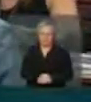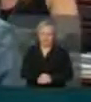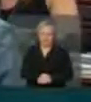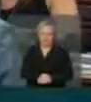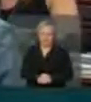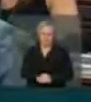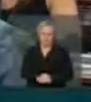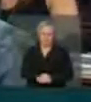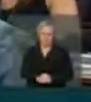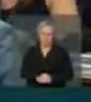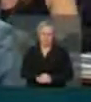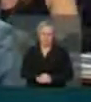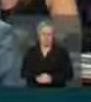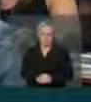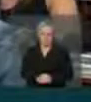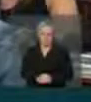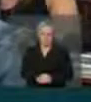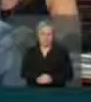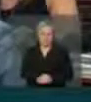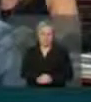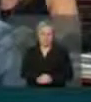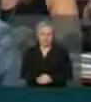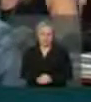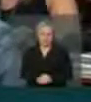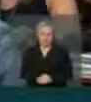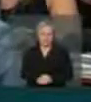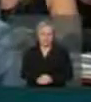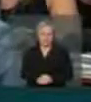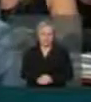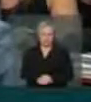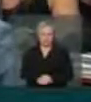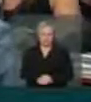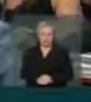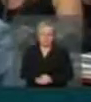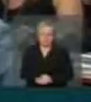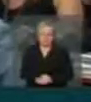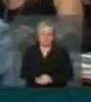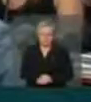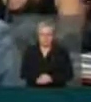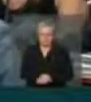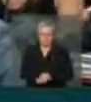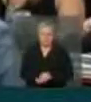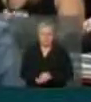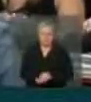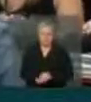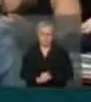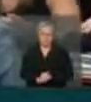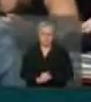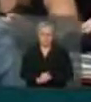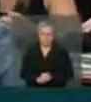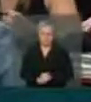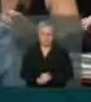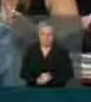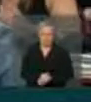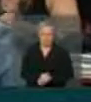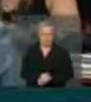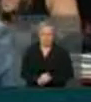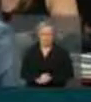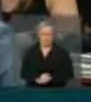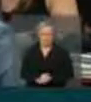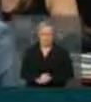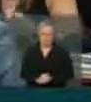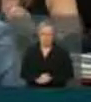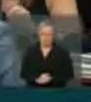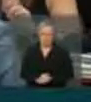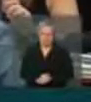Eu até, deputado, criticar a Vossa Excelência, mas. Vossa Excelência se atrasou exatamente. Já estourou. Ele está com o pé quebrado, então, Vossa Excelência que tanto já